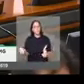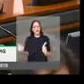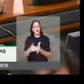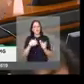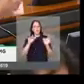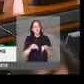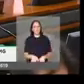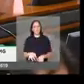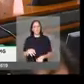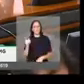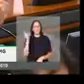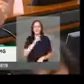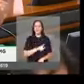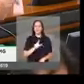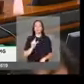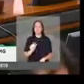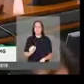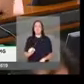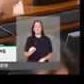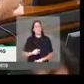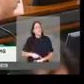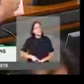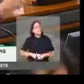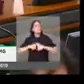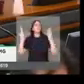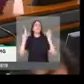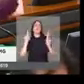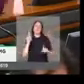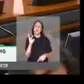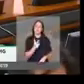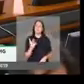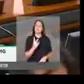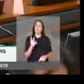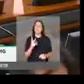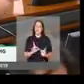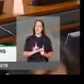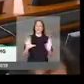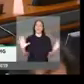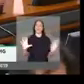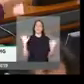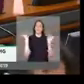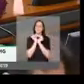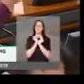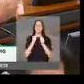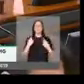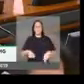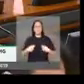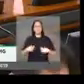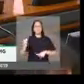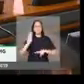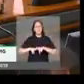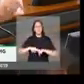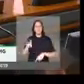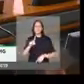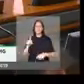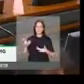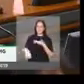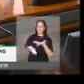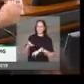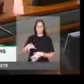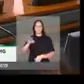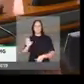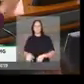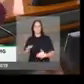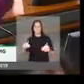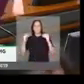para que essa seja a última vez que vocês estejam aqui sem algemas tratados com autoridade o universo retratado com